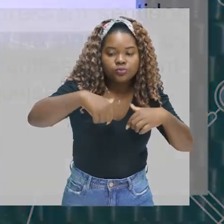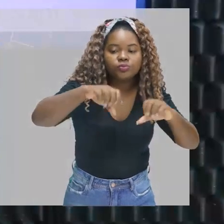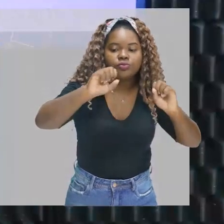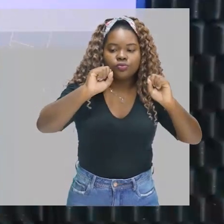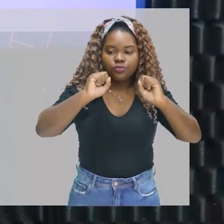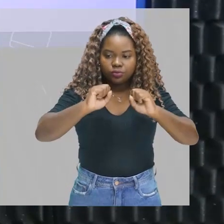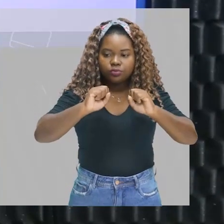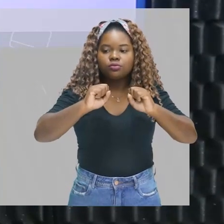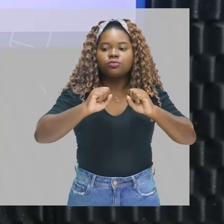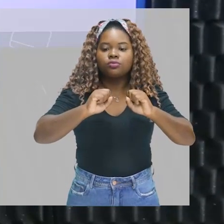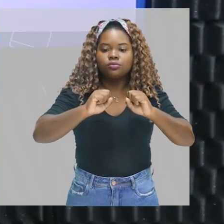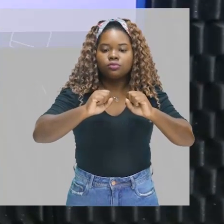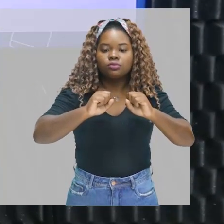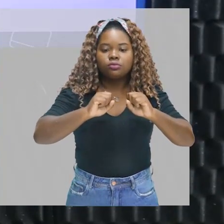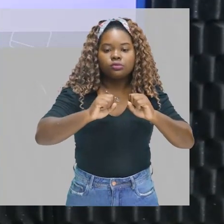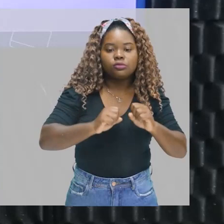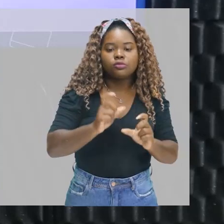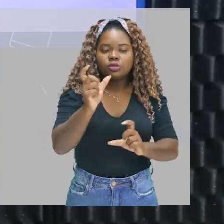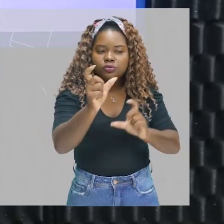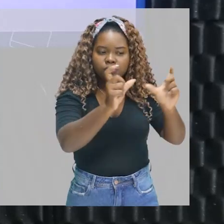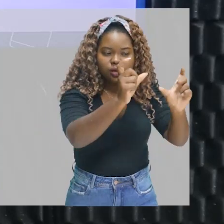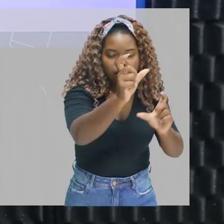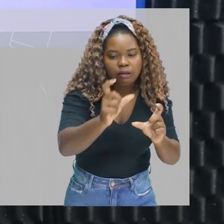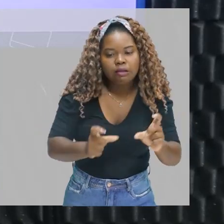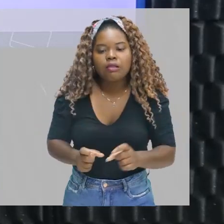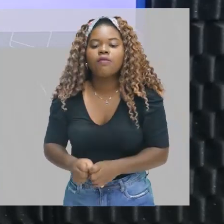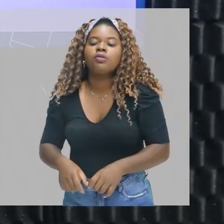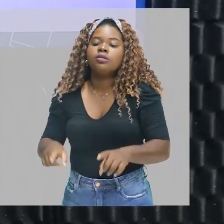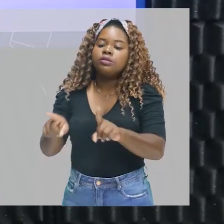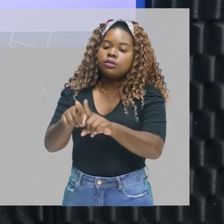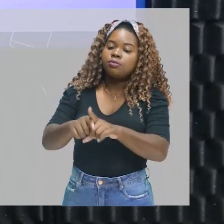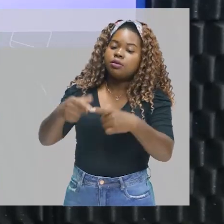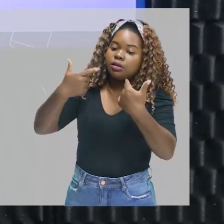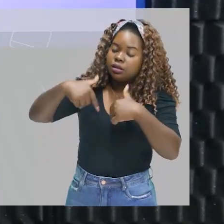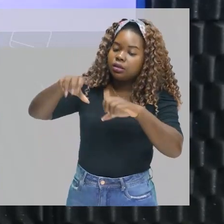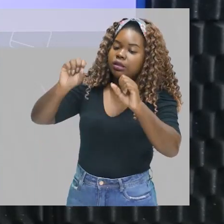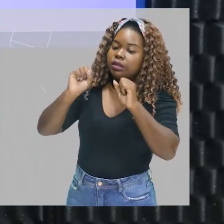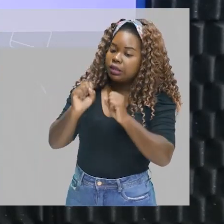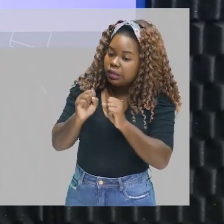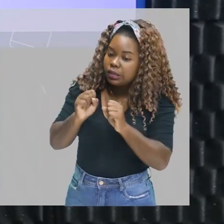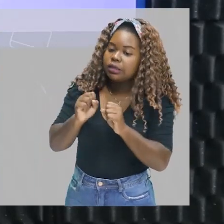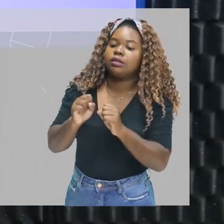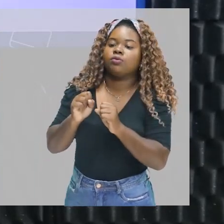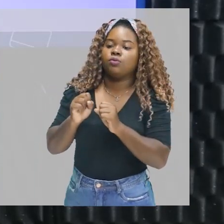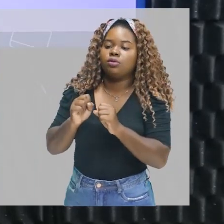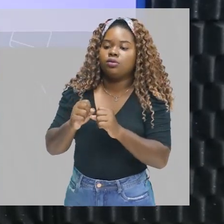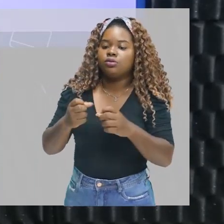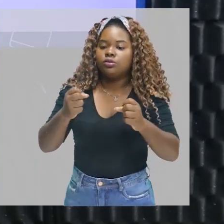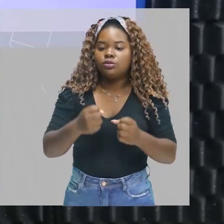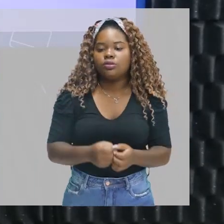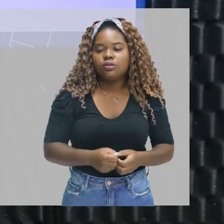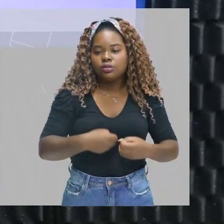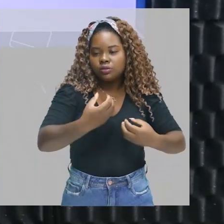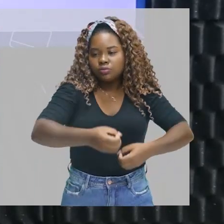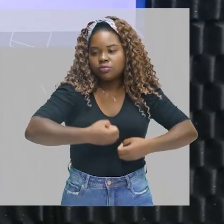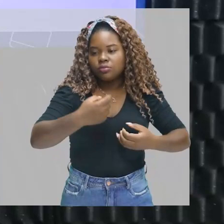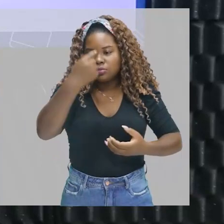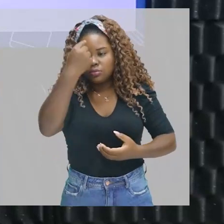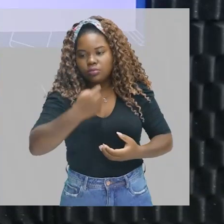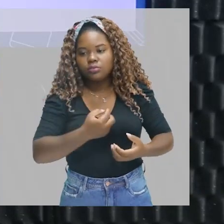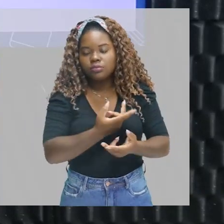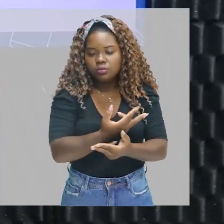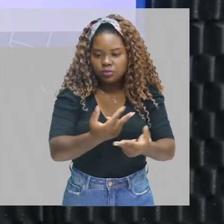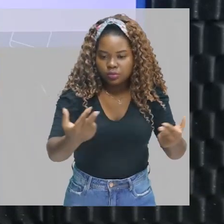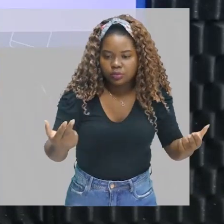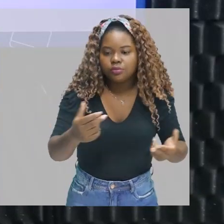não verbal expressam sentidos e, para isso, utilizam-se de signos, com a diferença de que, na primeira,